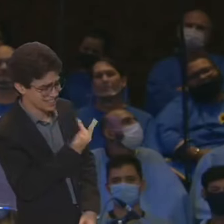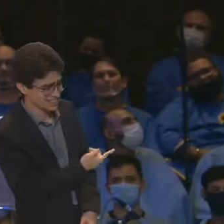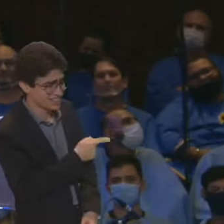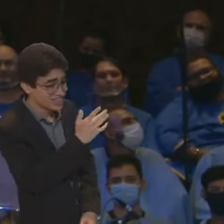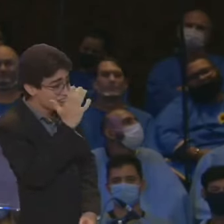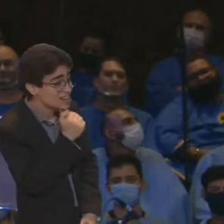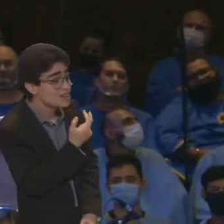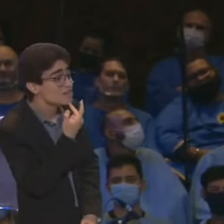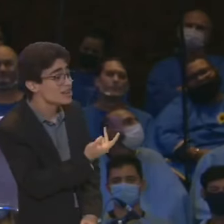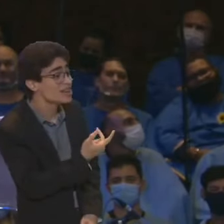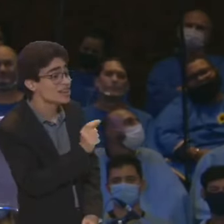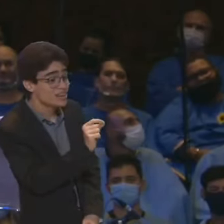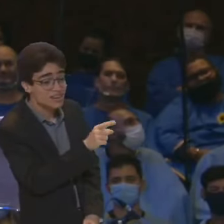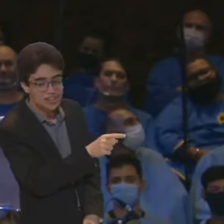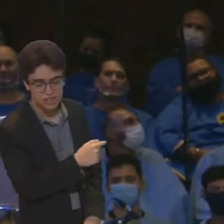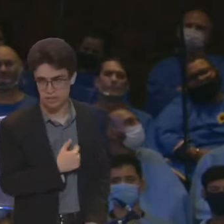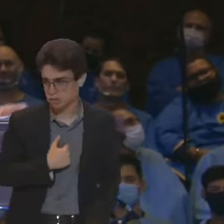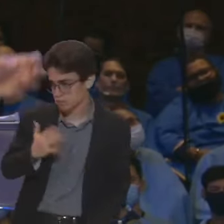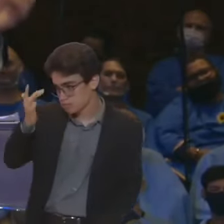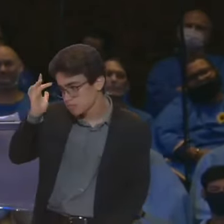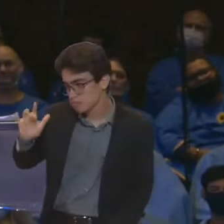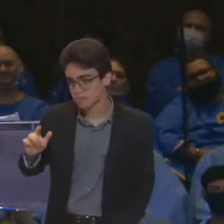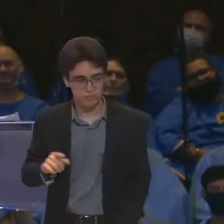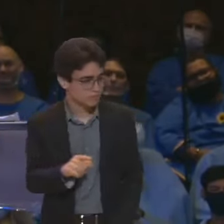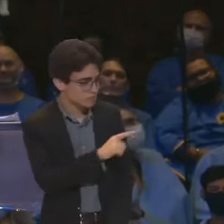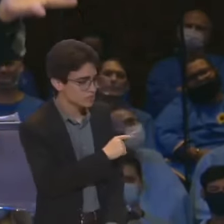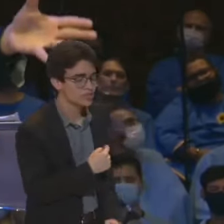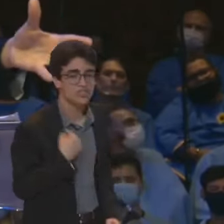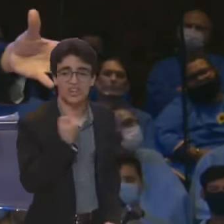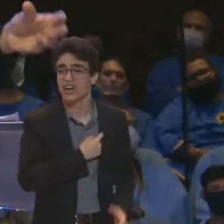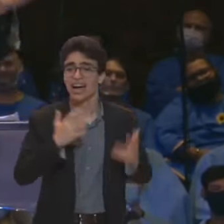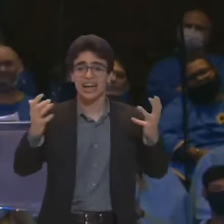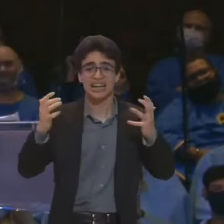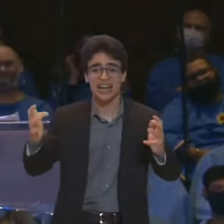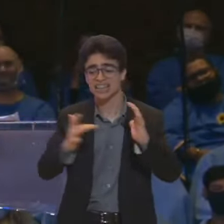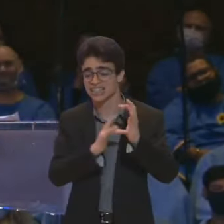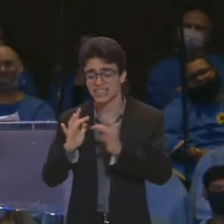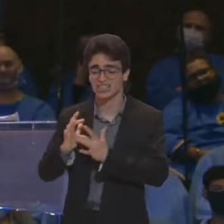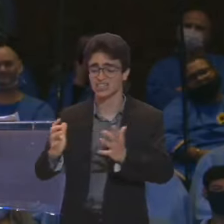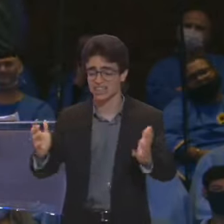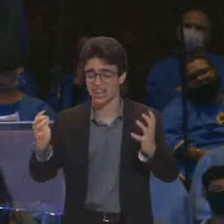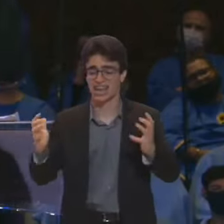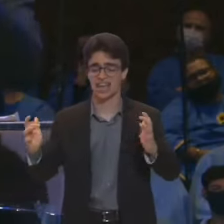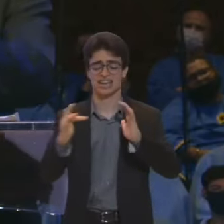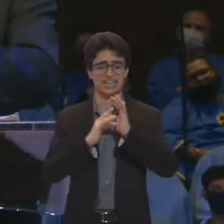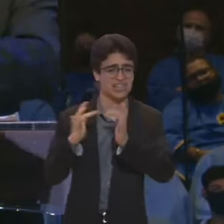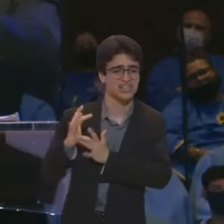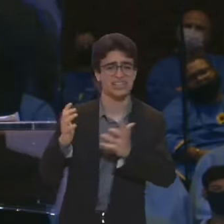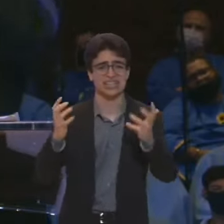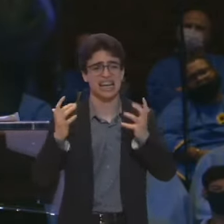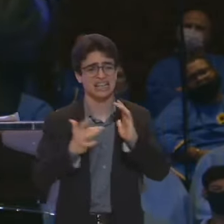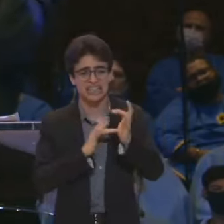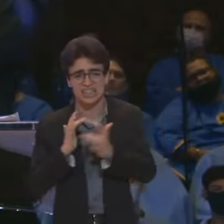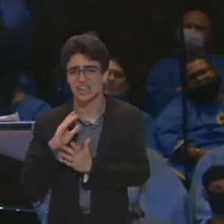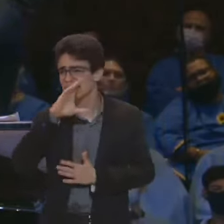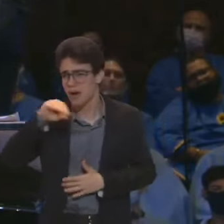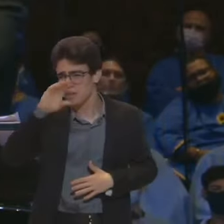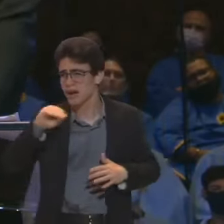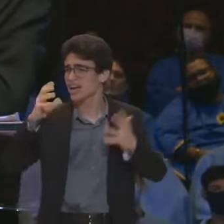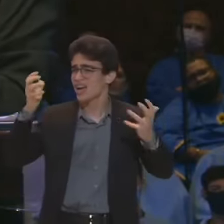sabe o que é que elas estão dizendo? Eu falei: não, nós queremos Cristo. Nós queremos Cristo. Nós